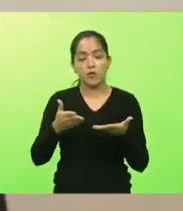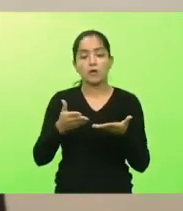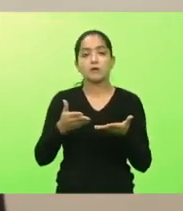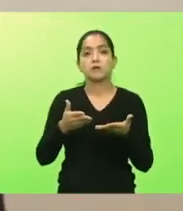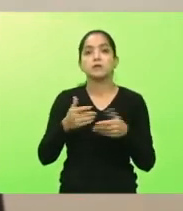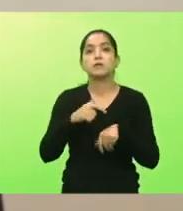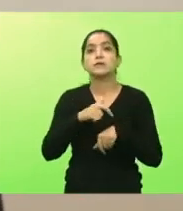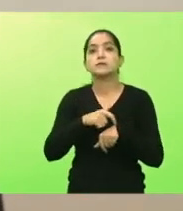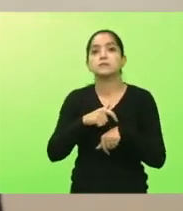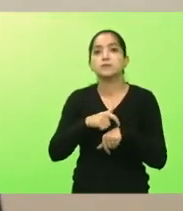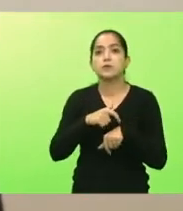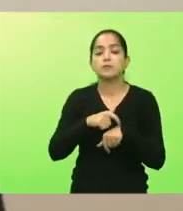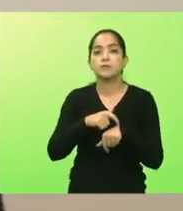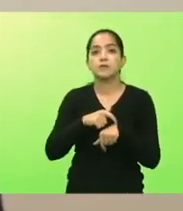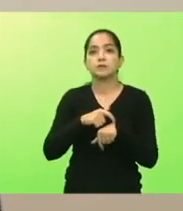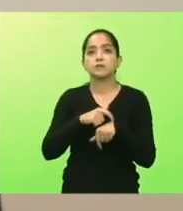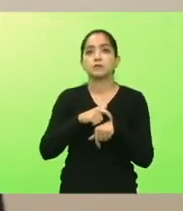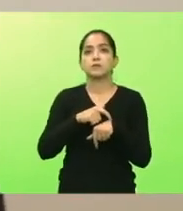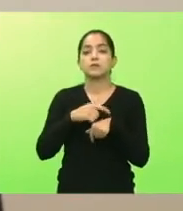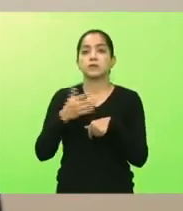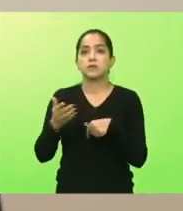que